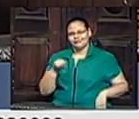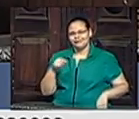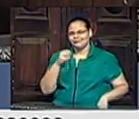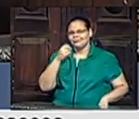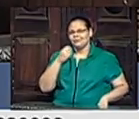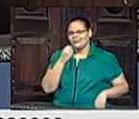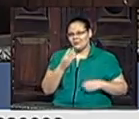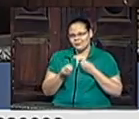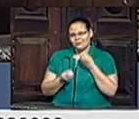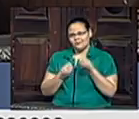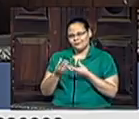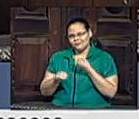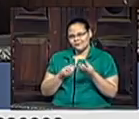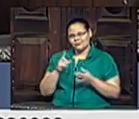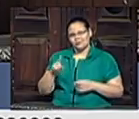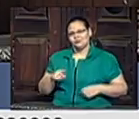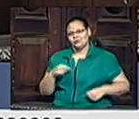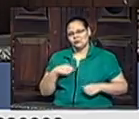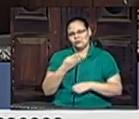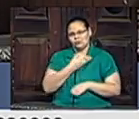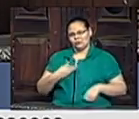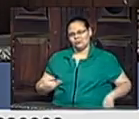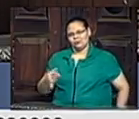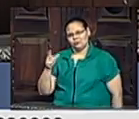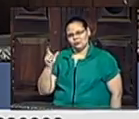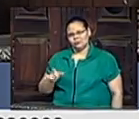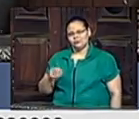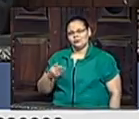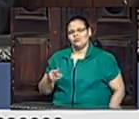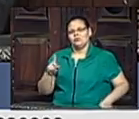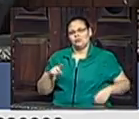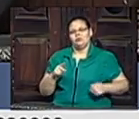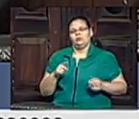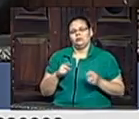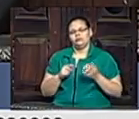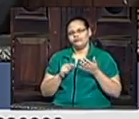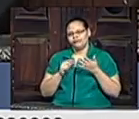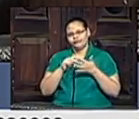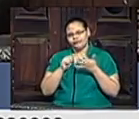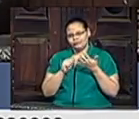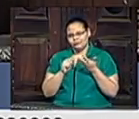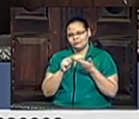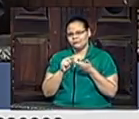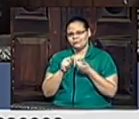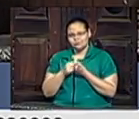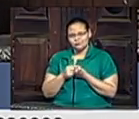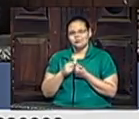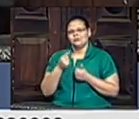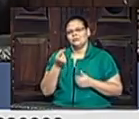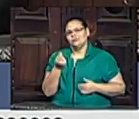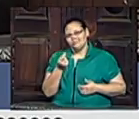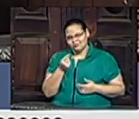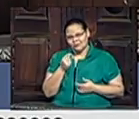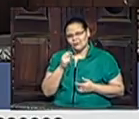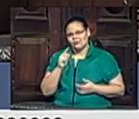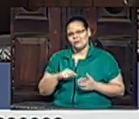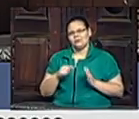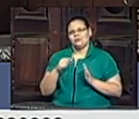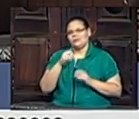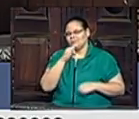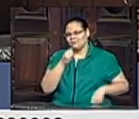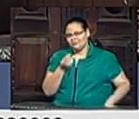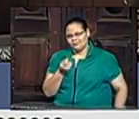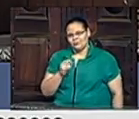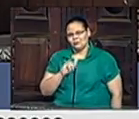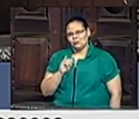governo. Quando apresenta para cá um conjunto de reajustes de